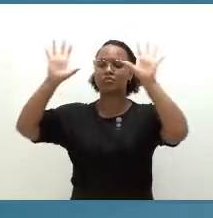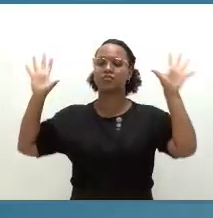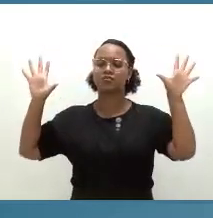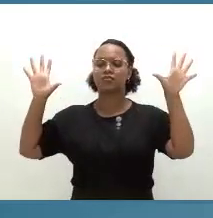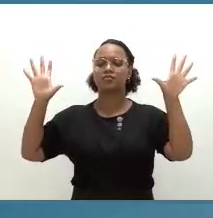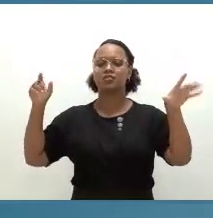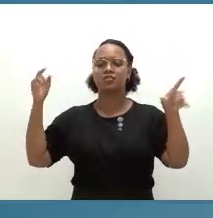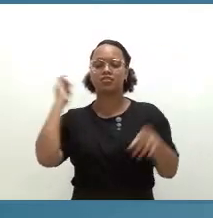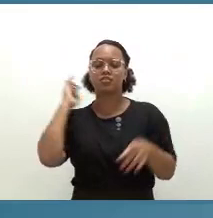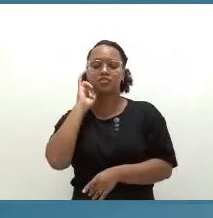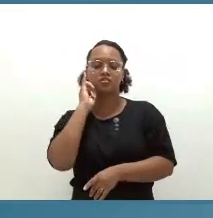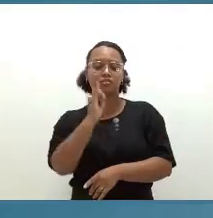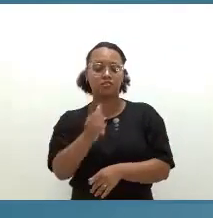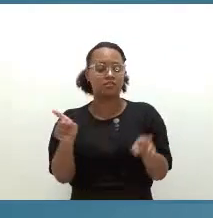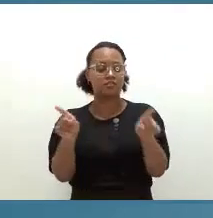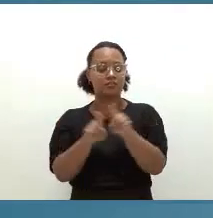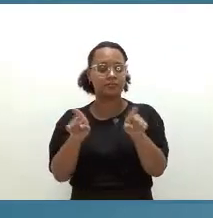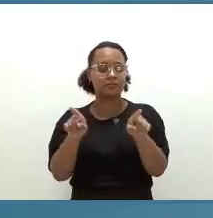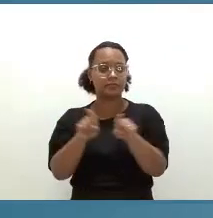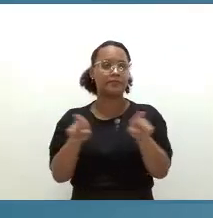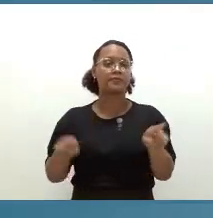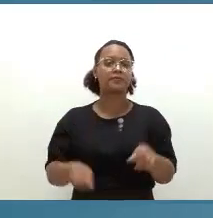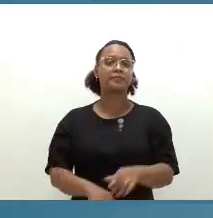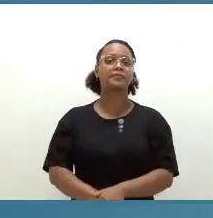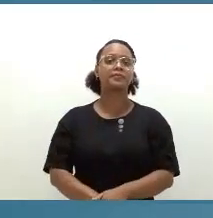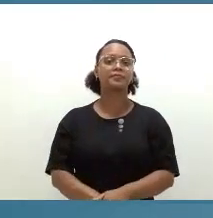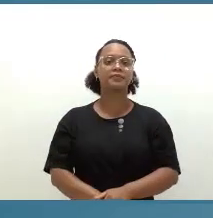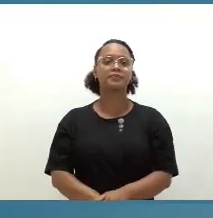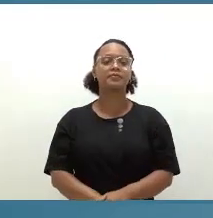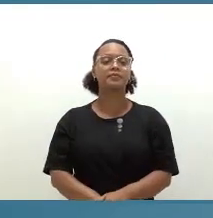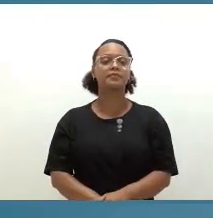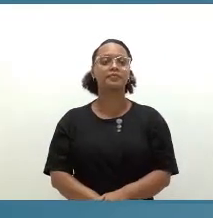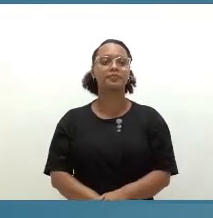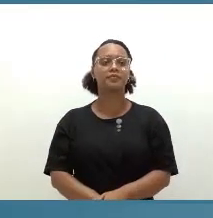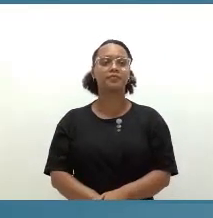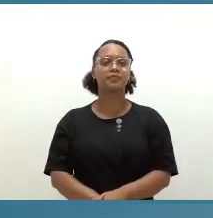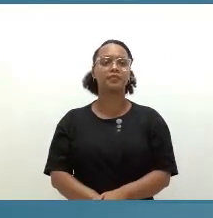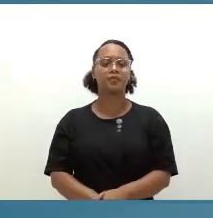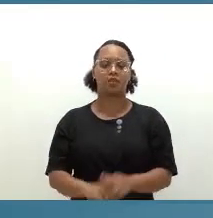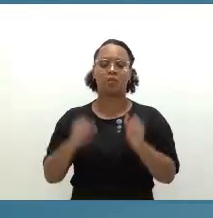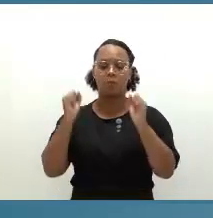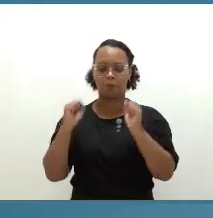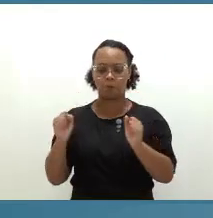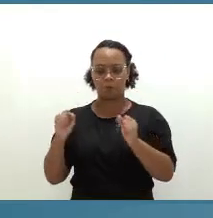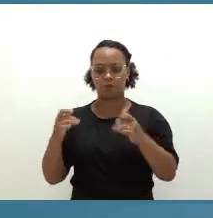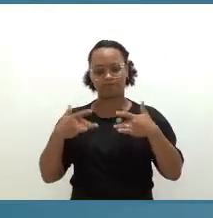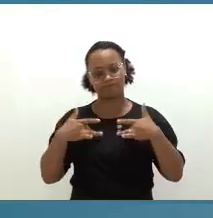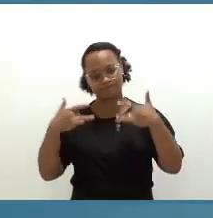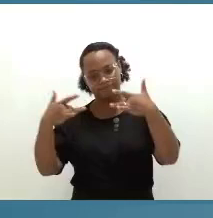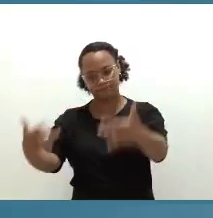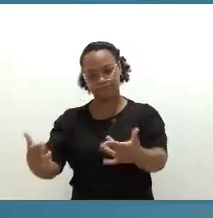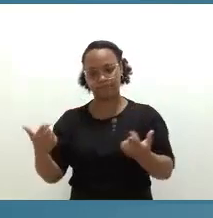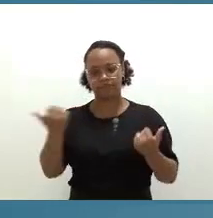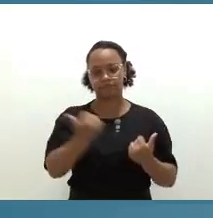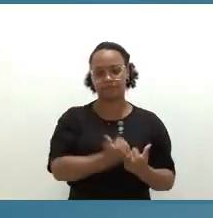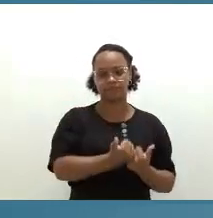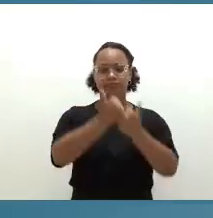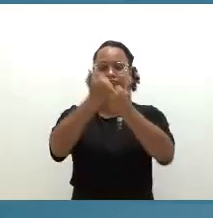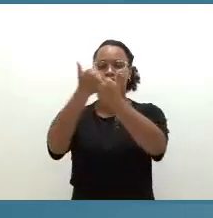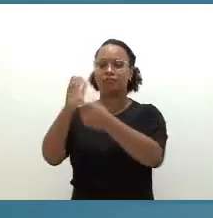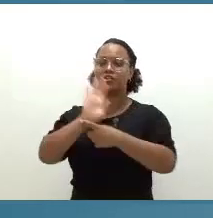a vocês que existem aqui, vocês podem contar com a minha colaboração